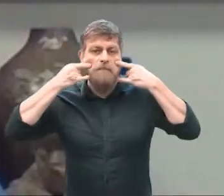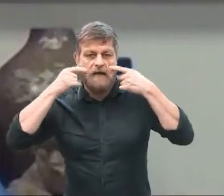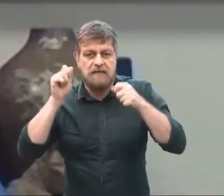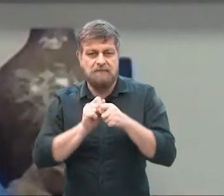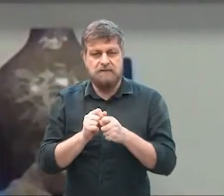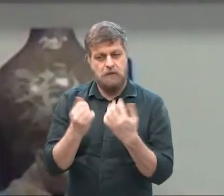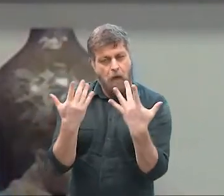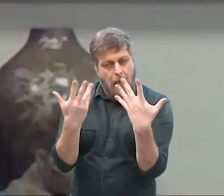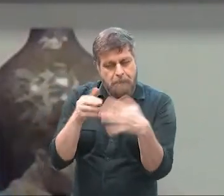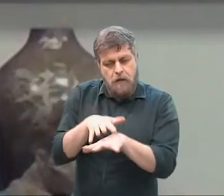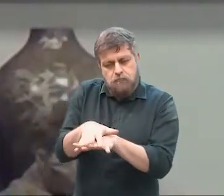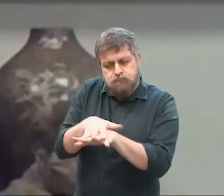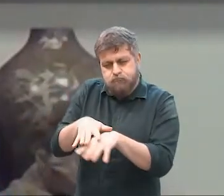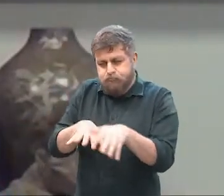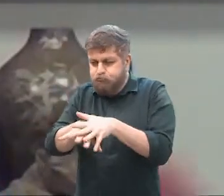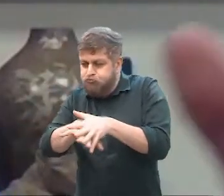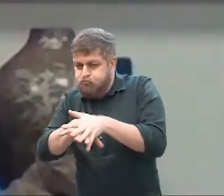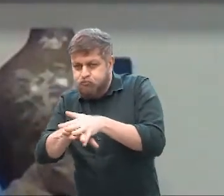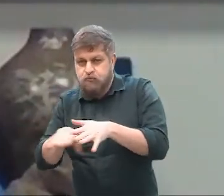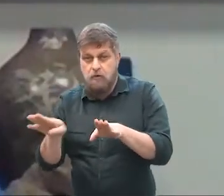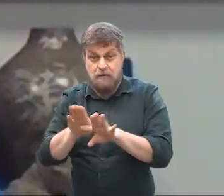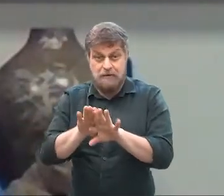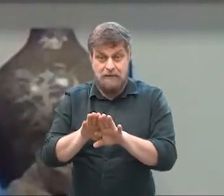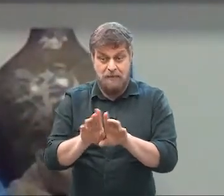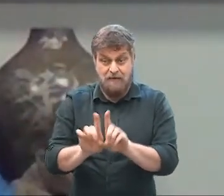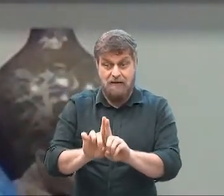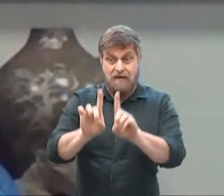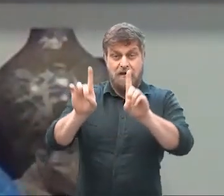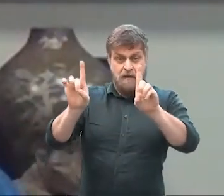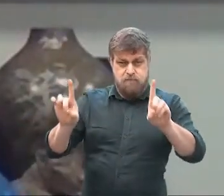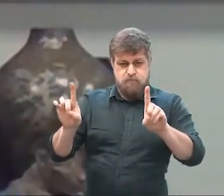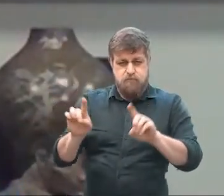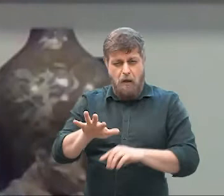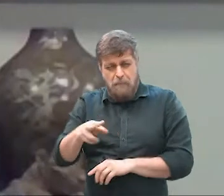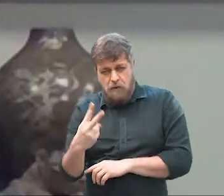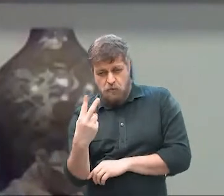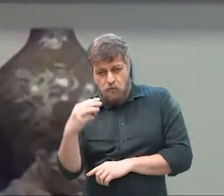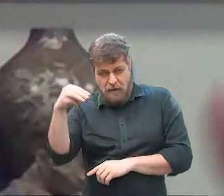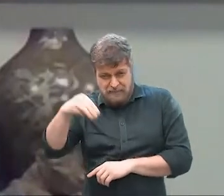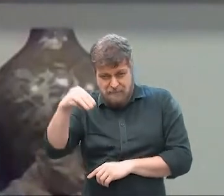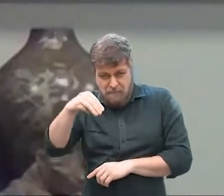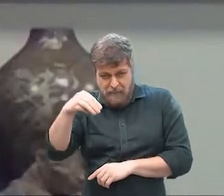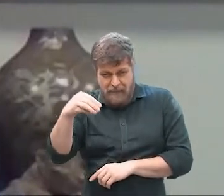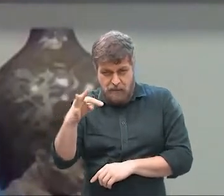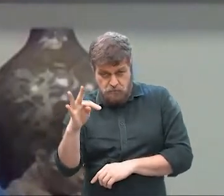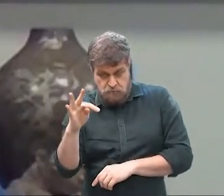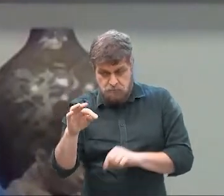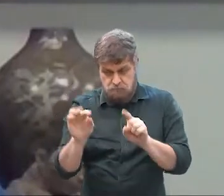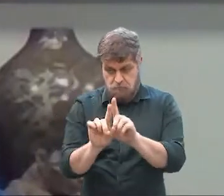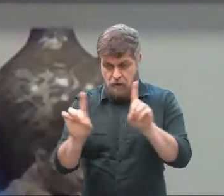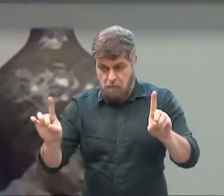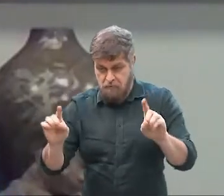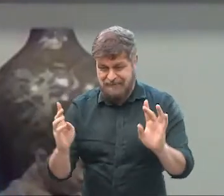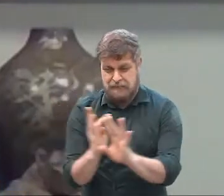fazendo higienização, se possível, distanciamento de 2 ou mais metros, não fazer aglomeração. Então, tudo isso